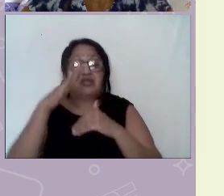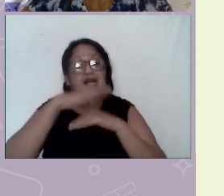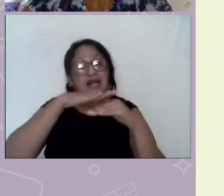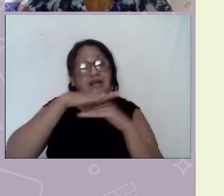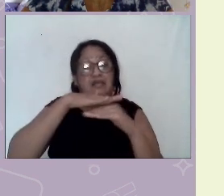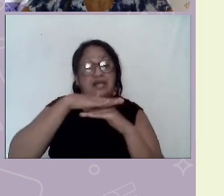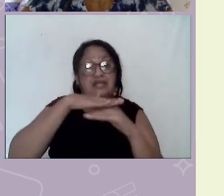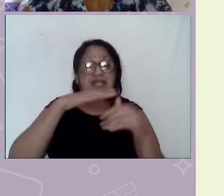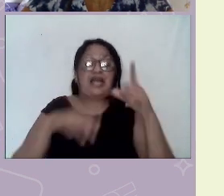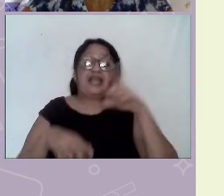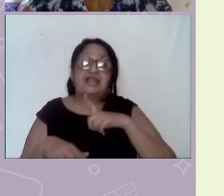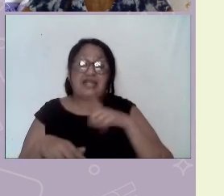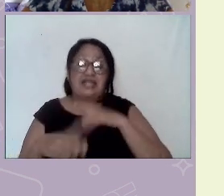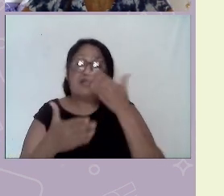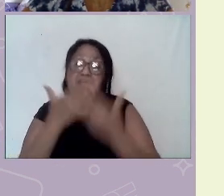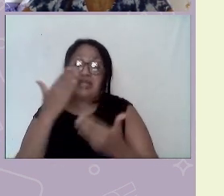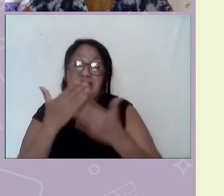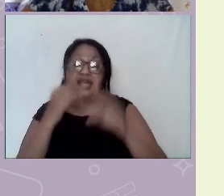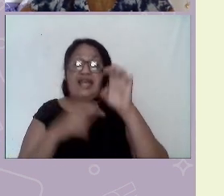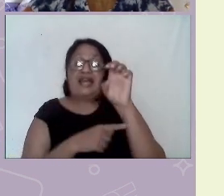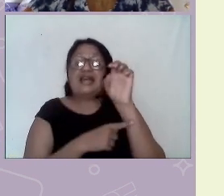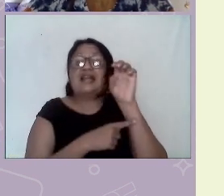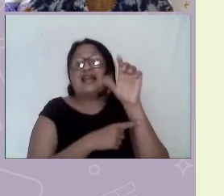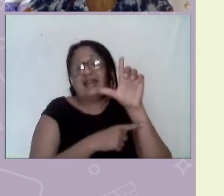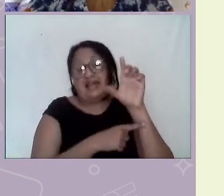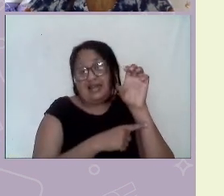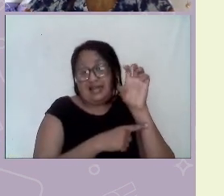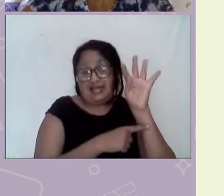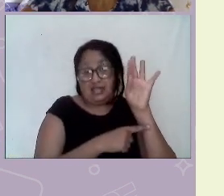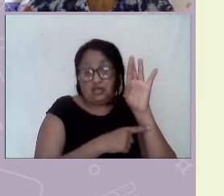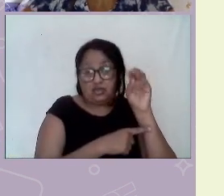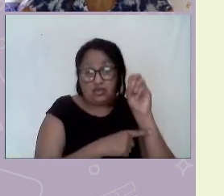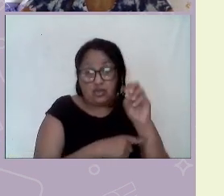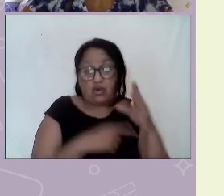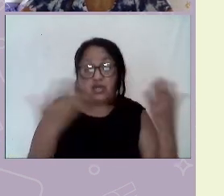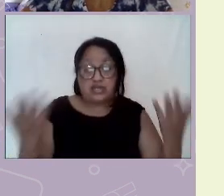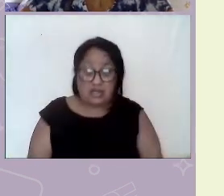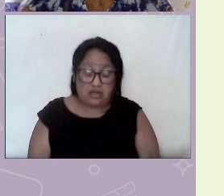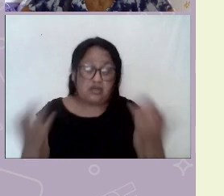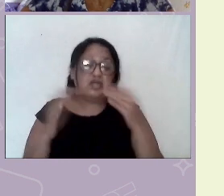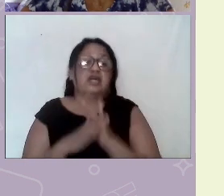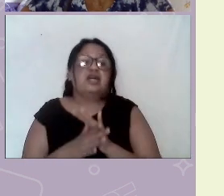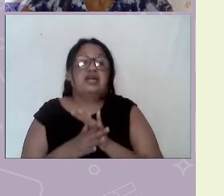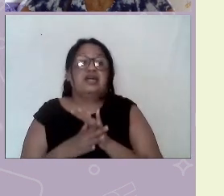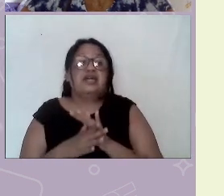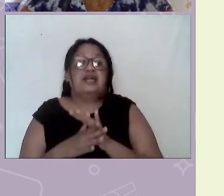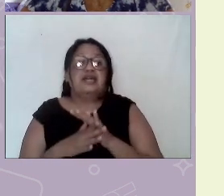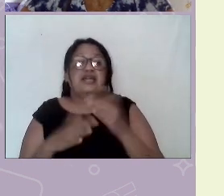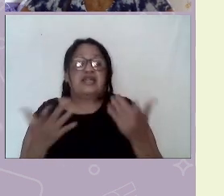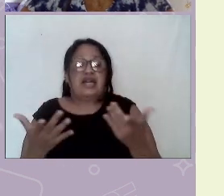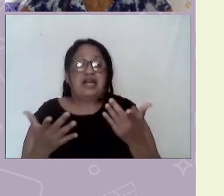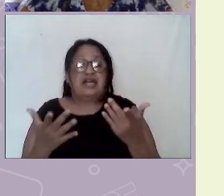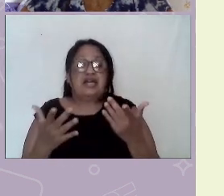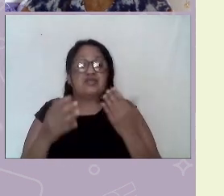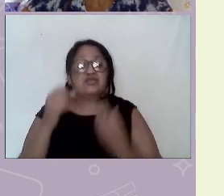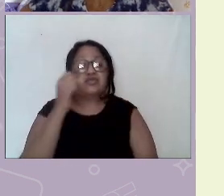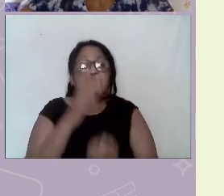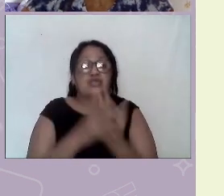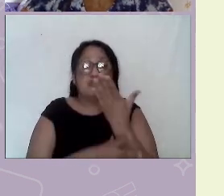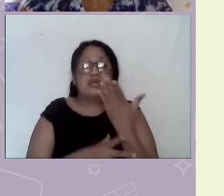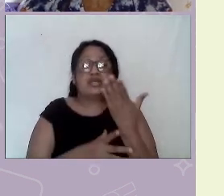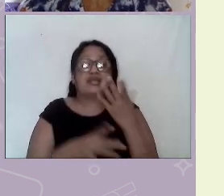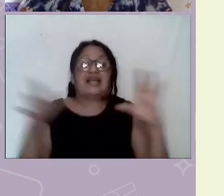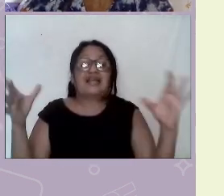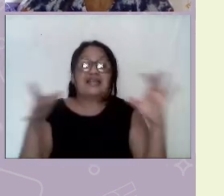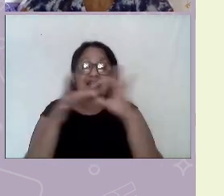elétrons se ele tende a perder elétrons ele vai dar origem a ligação iônica porque